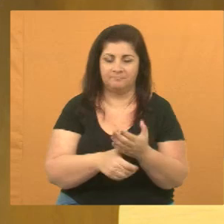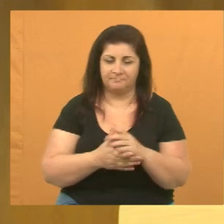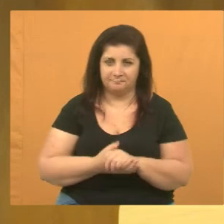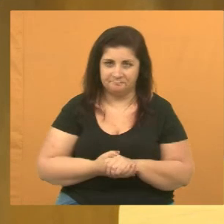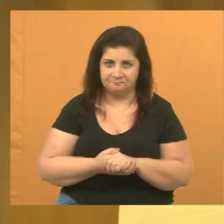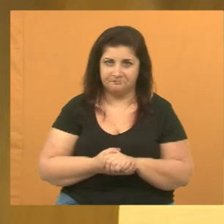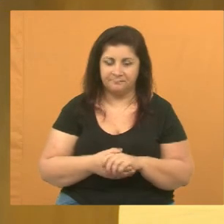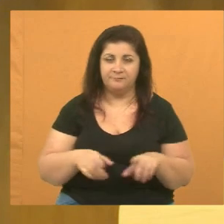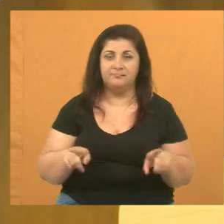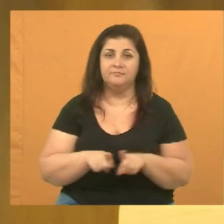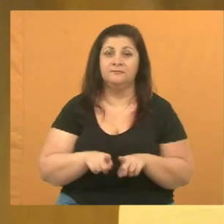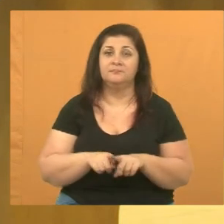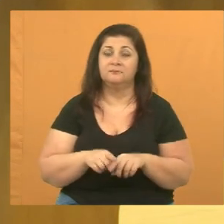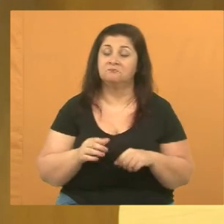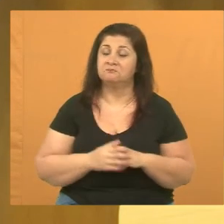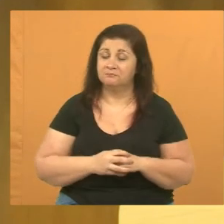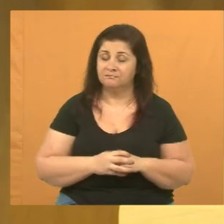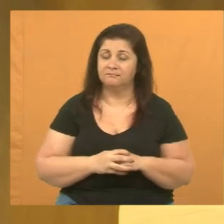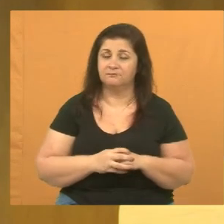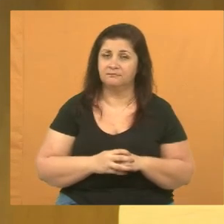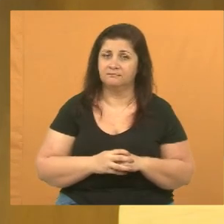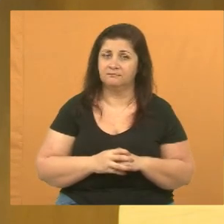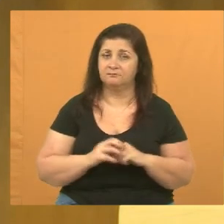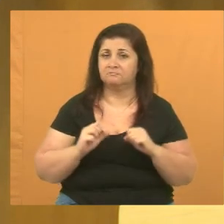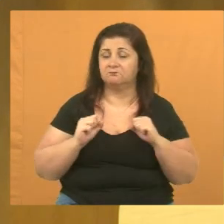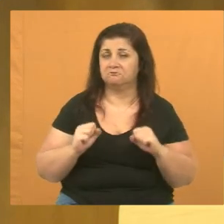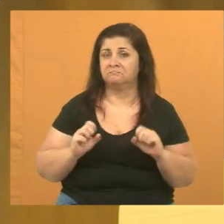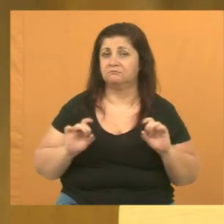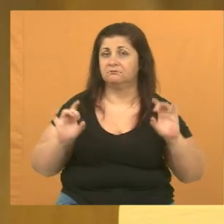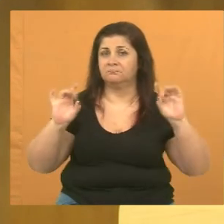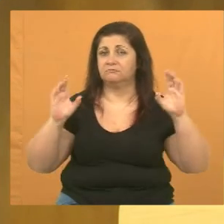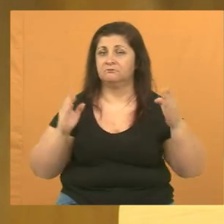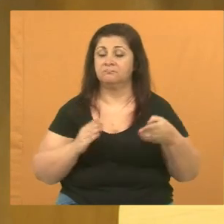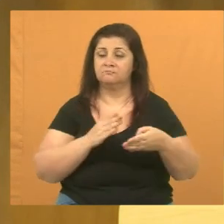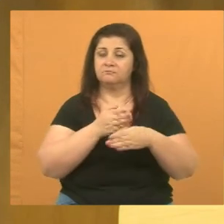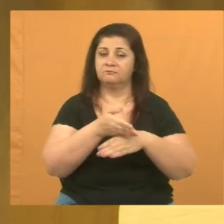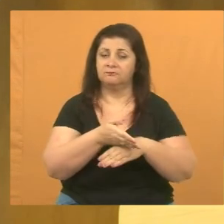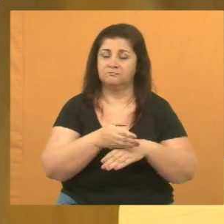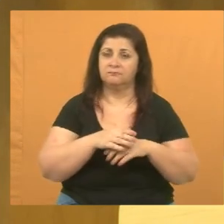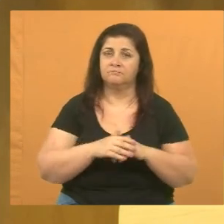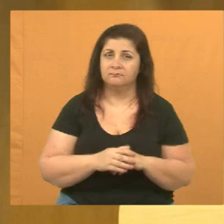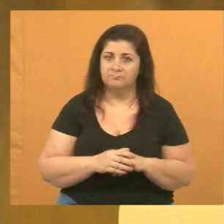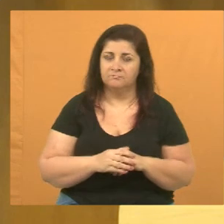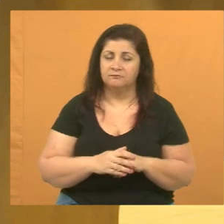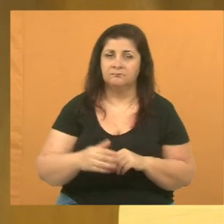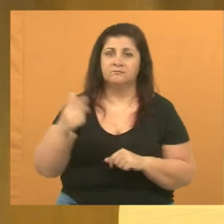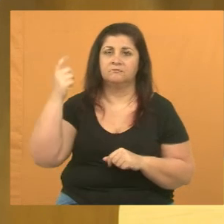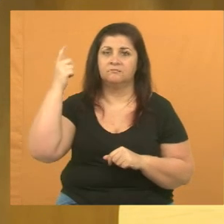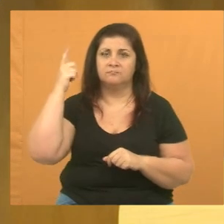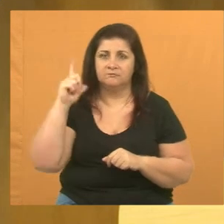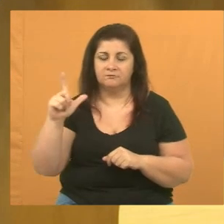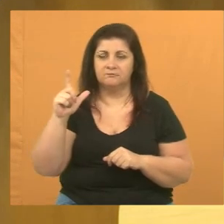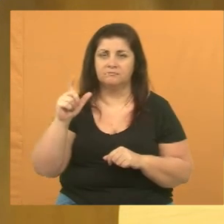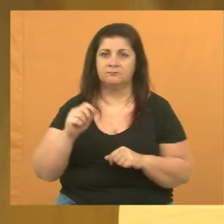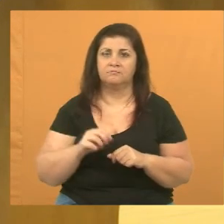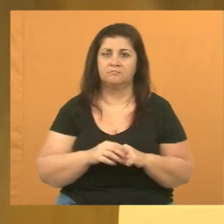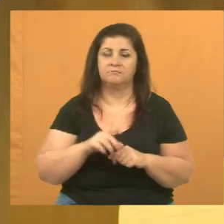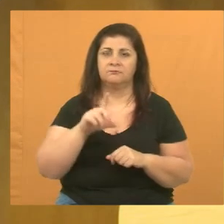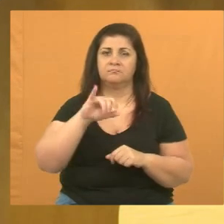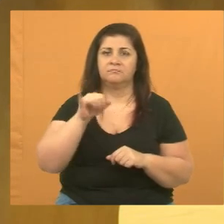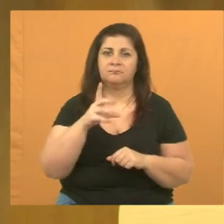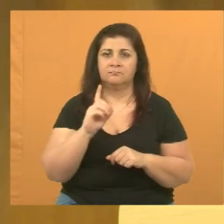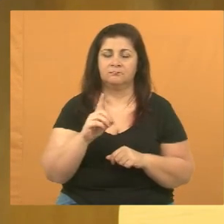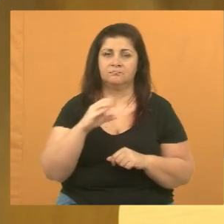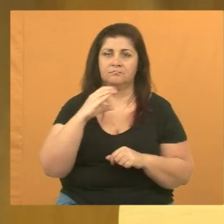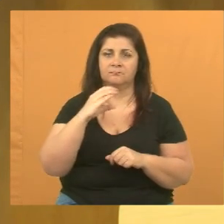também, o privilégio também de entrar na mesma área e conseguir o Jardim